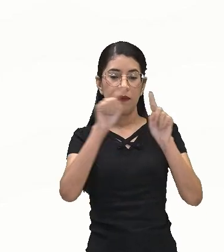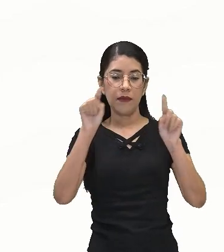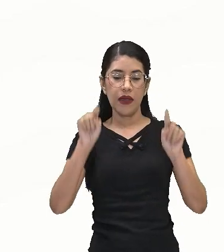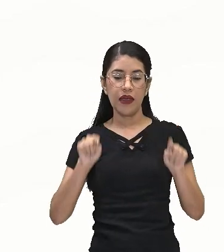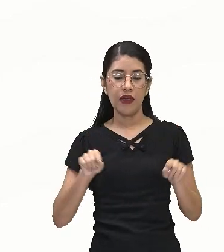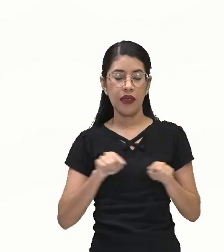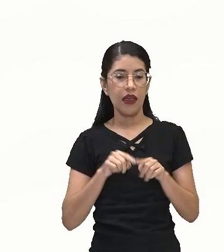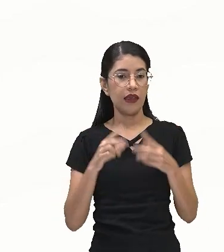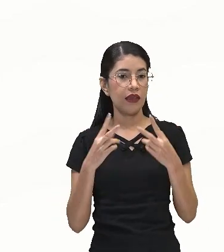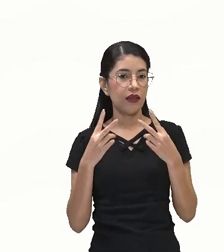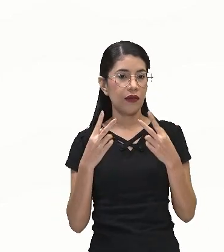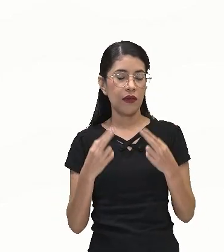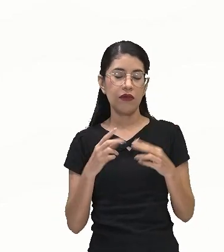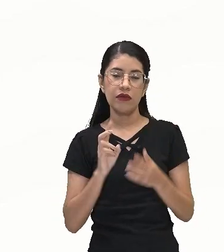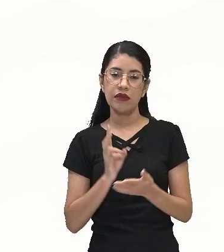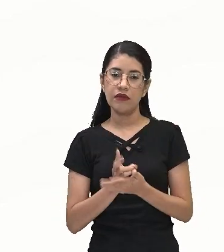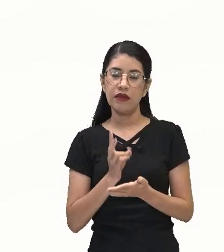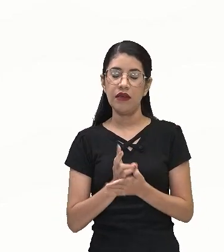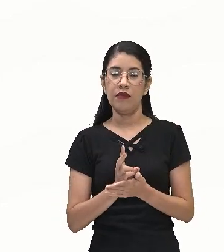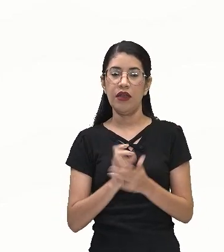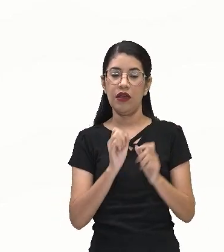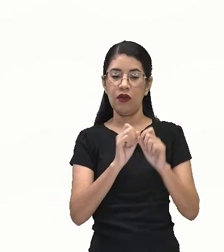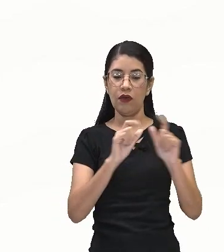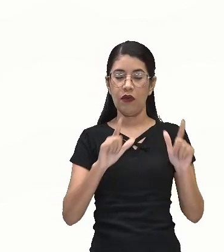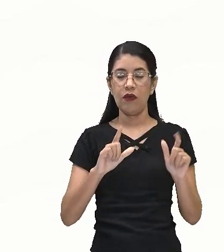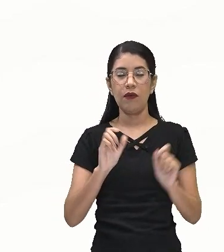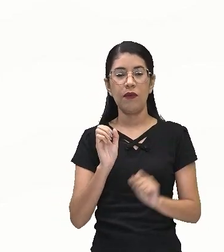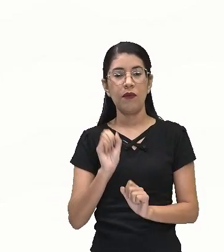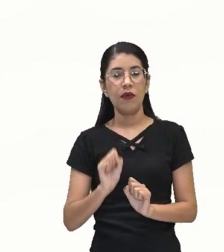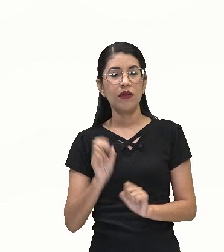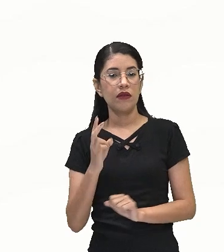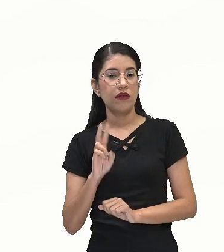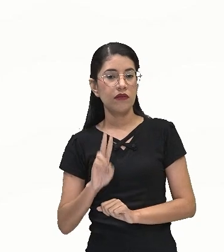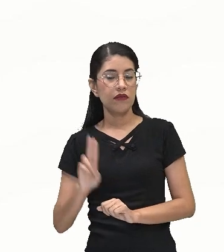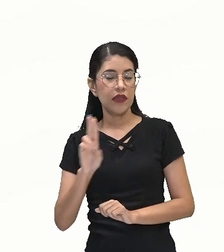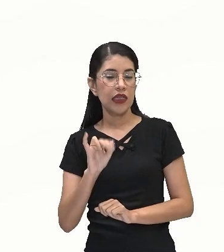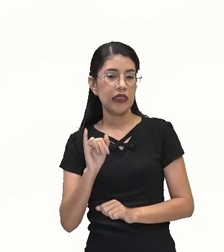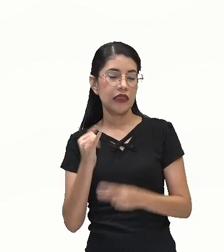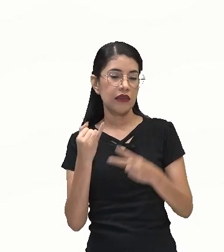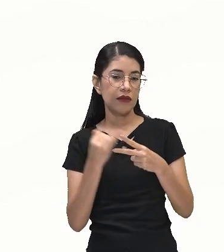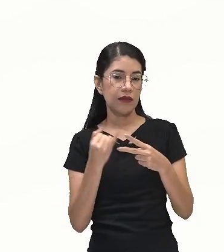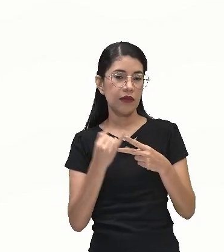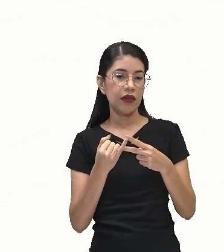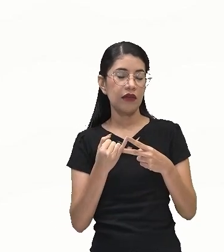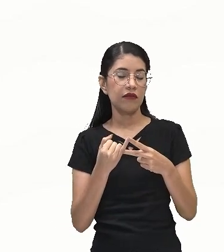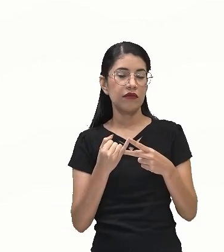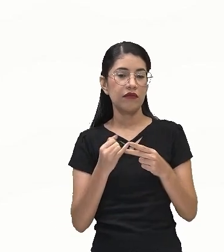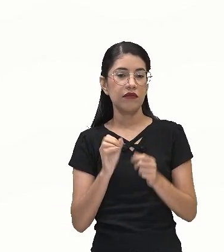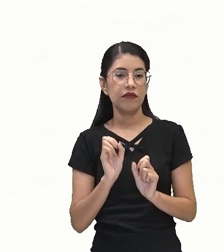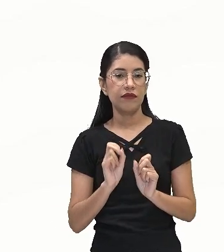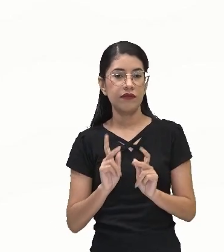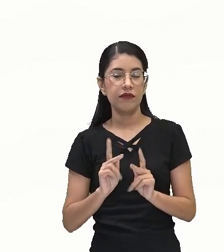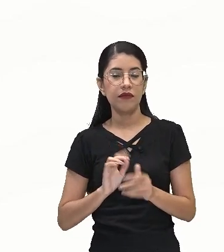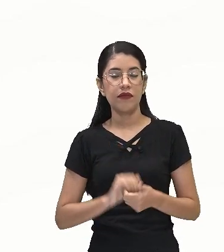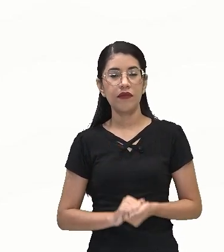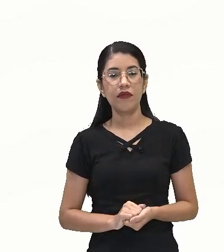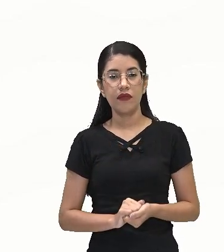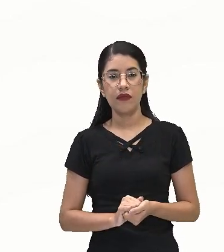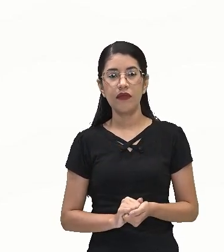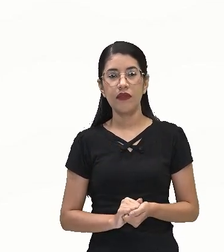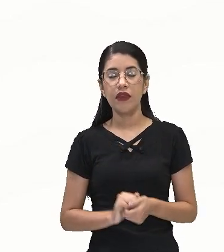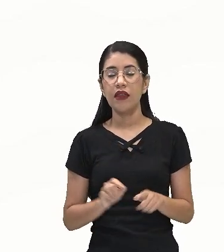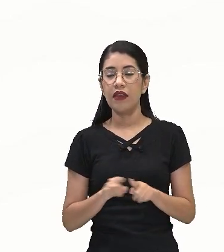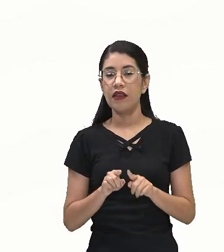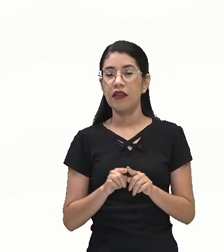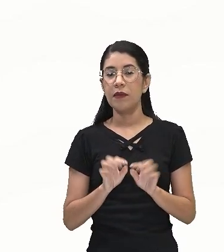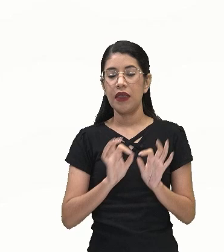tudo bem? Essa fórmula aqui ela só é válida para os nossos polígonos regulares. Por quê? Porque a medida do meu